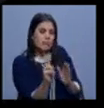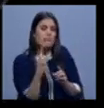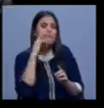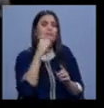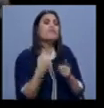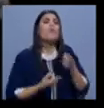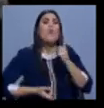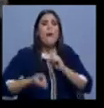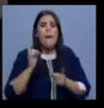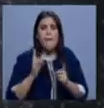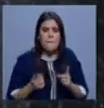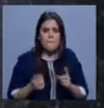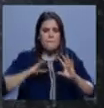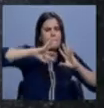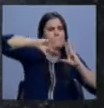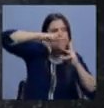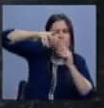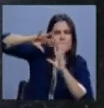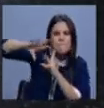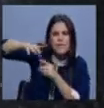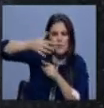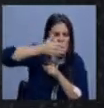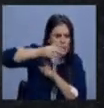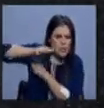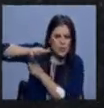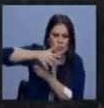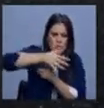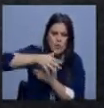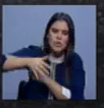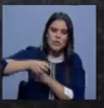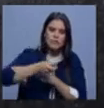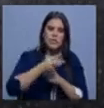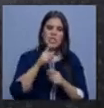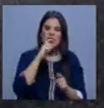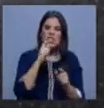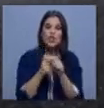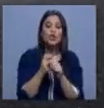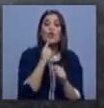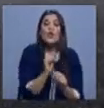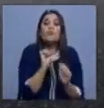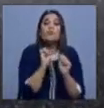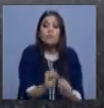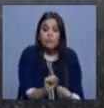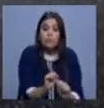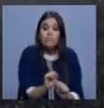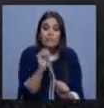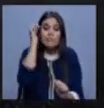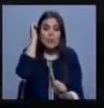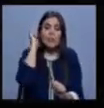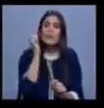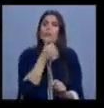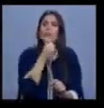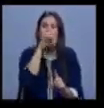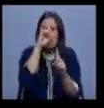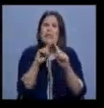das dezenas de galáxias satélites da Via Láctea, a galáxia do Escultor. E então o que é que eles fizeram neste estudo?